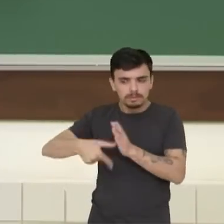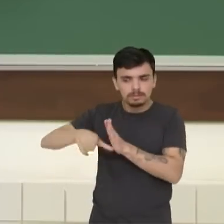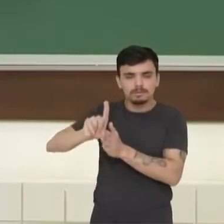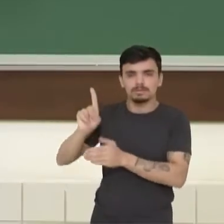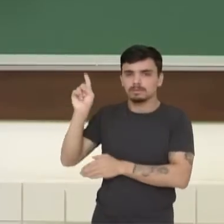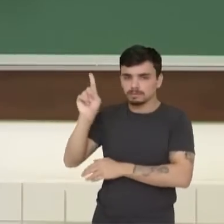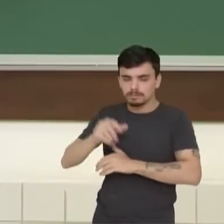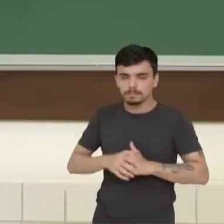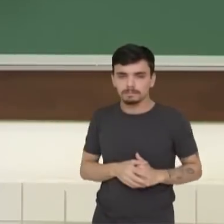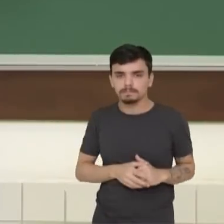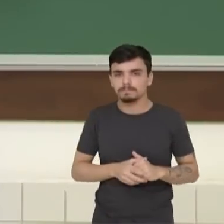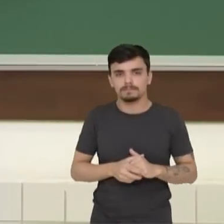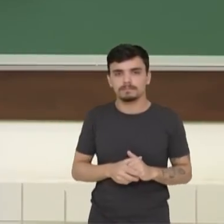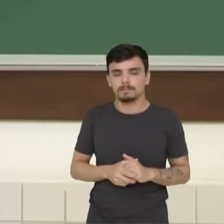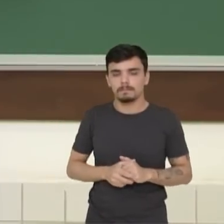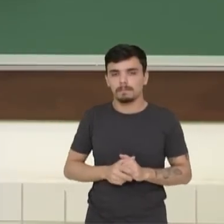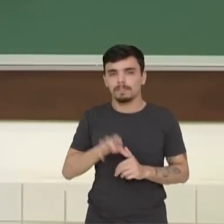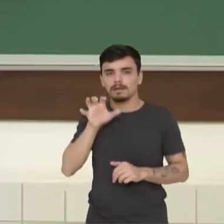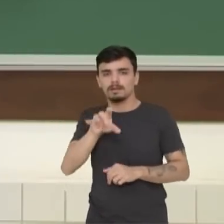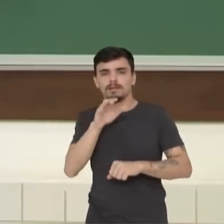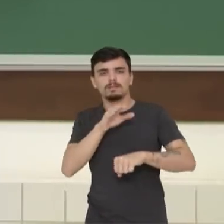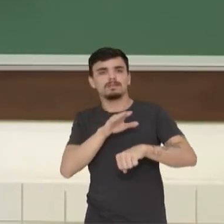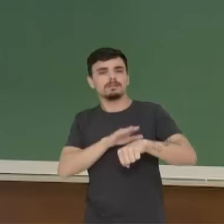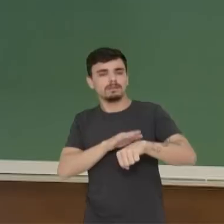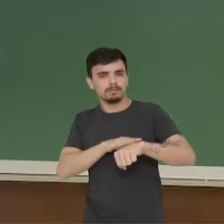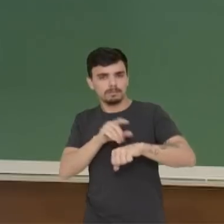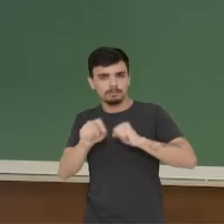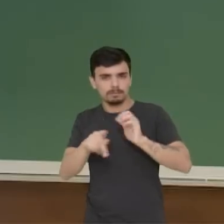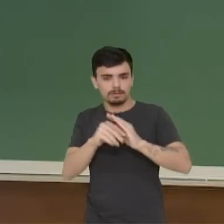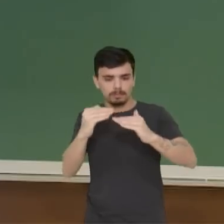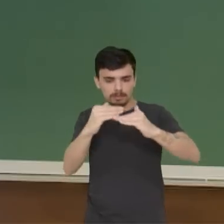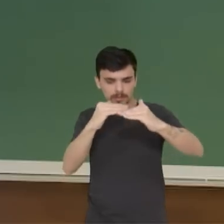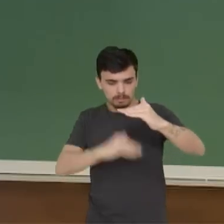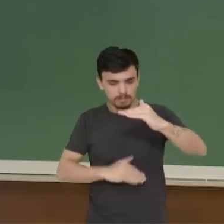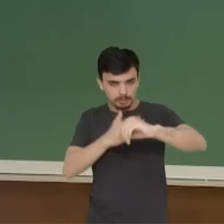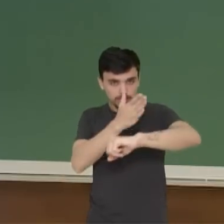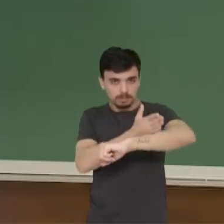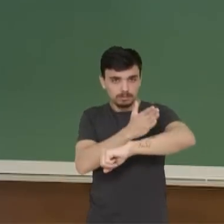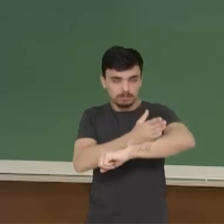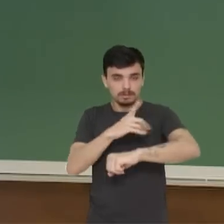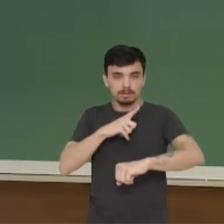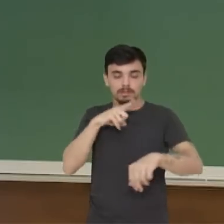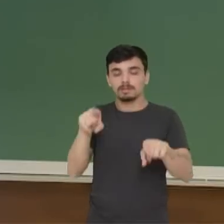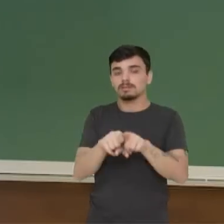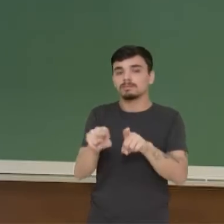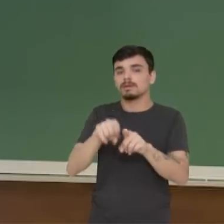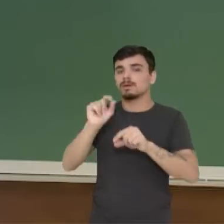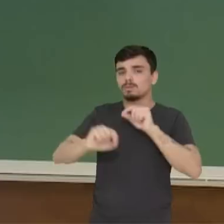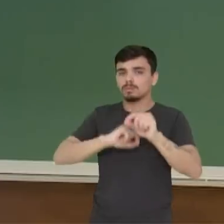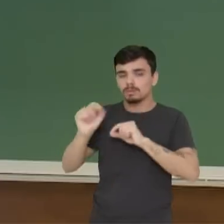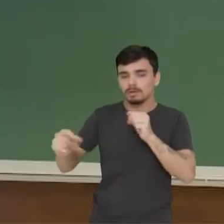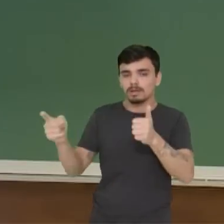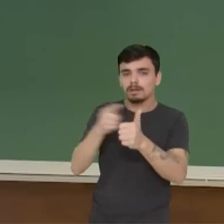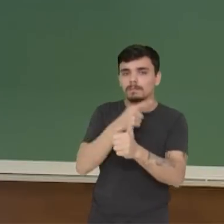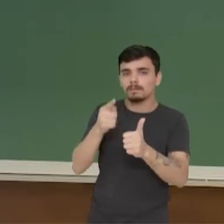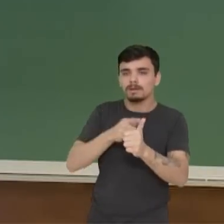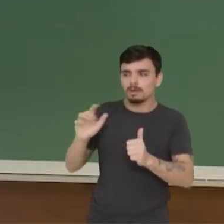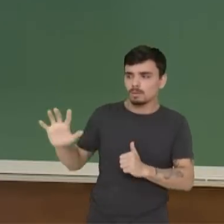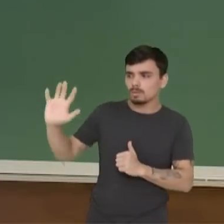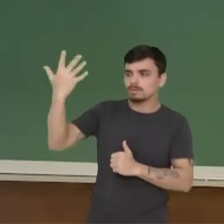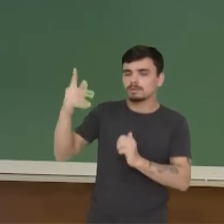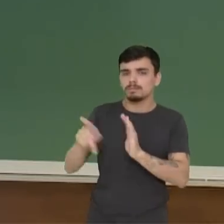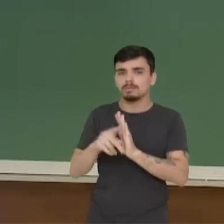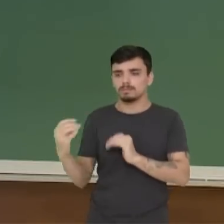naquele período, né? Nesse período da Baixa Idade Média, nós vamos ter o nosso primeiro grande